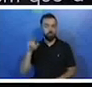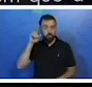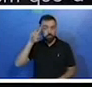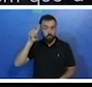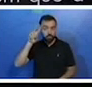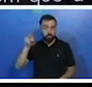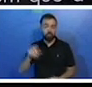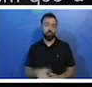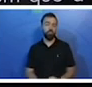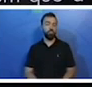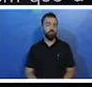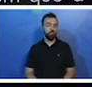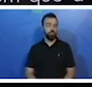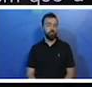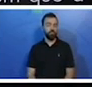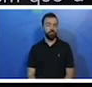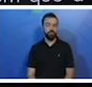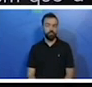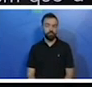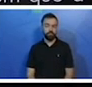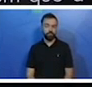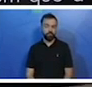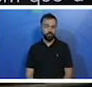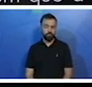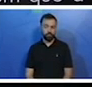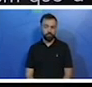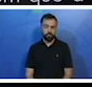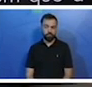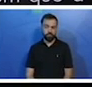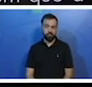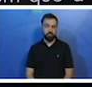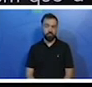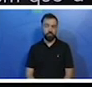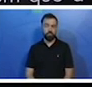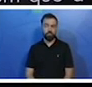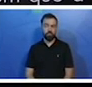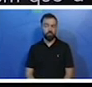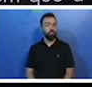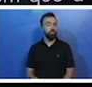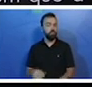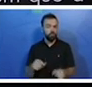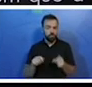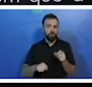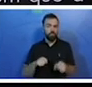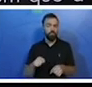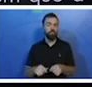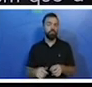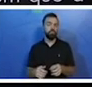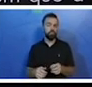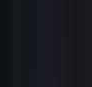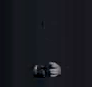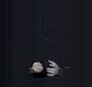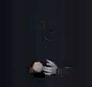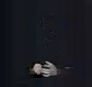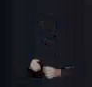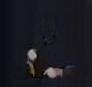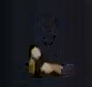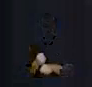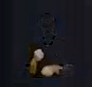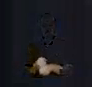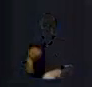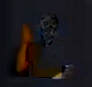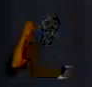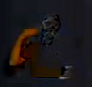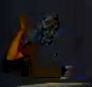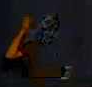Então vamos falar um pouquinho sobre a história da bicicleta, né? Então, apesar de existir relatos, né, que a bicicleta ela foi inventada muito antes, né, por Leonardo da